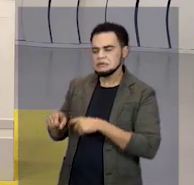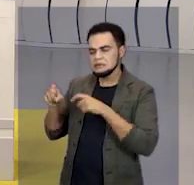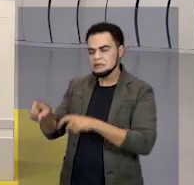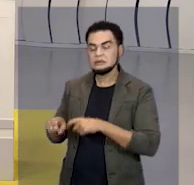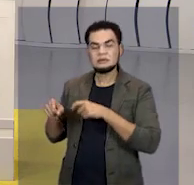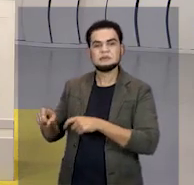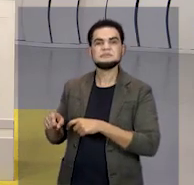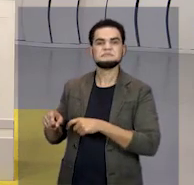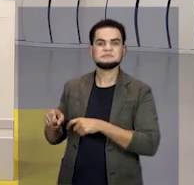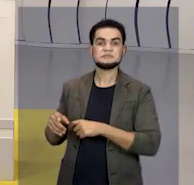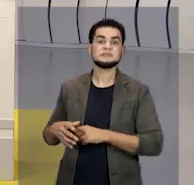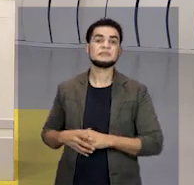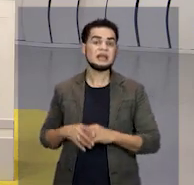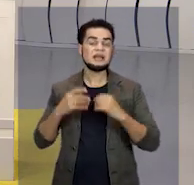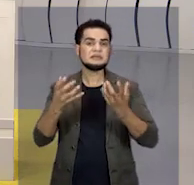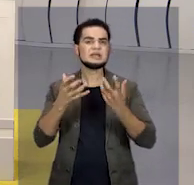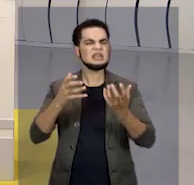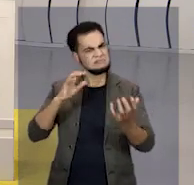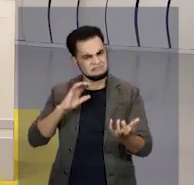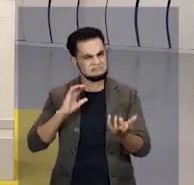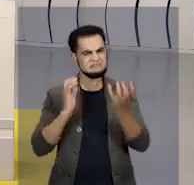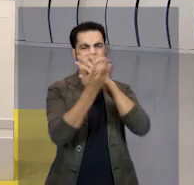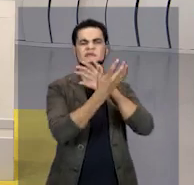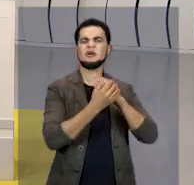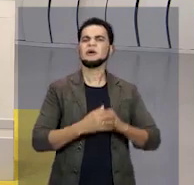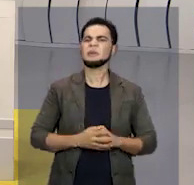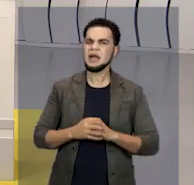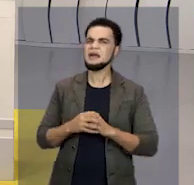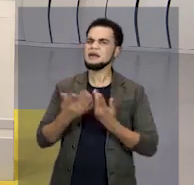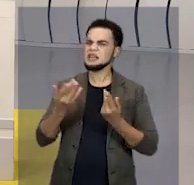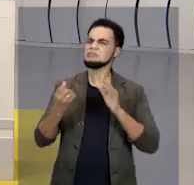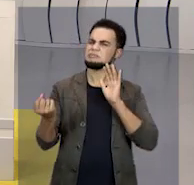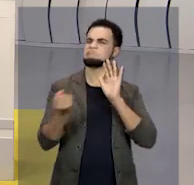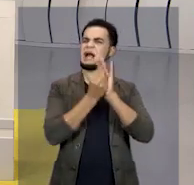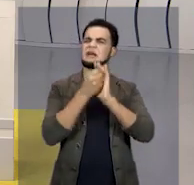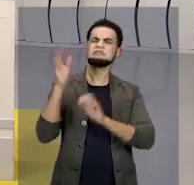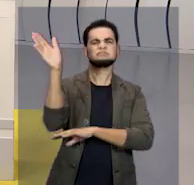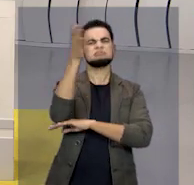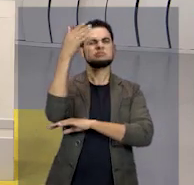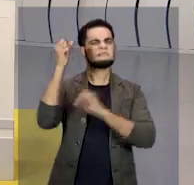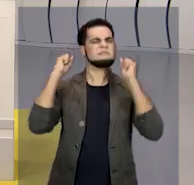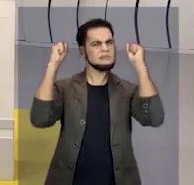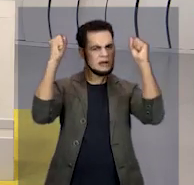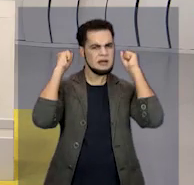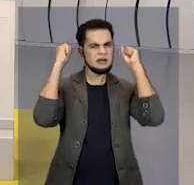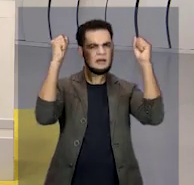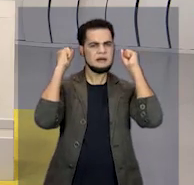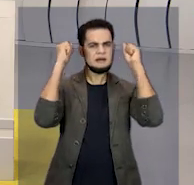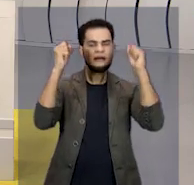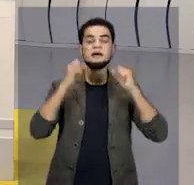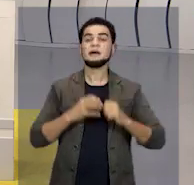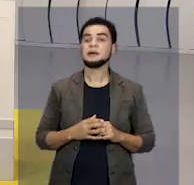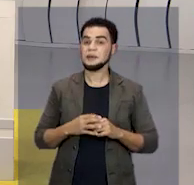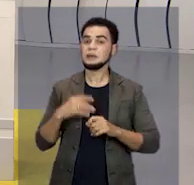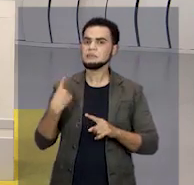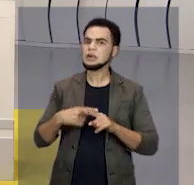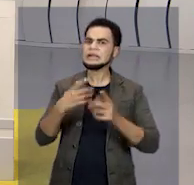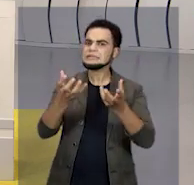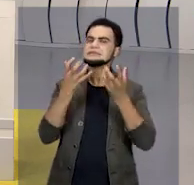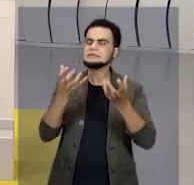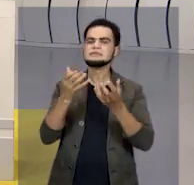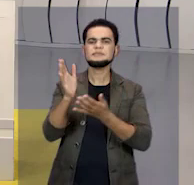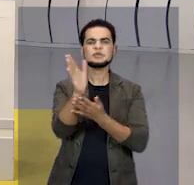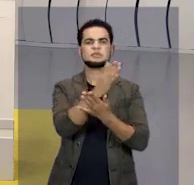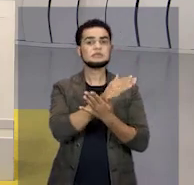eles procuram principalmente a questão da reforma agrária, é uma bandeira que se levanta sempre, justamente de uma forma que possa haver uma